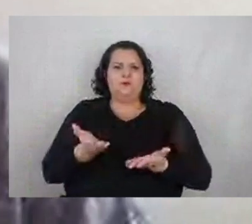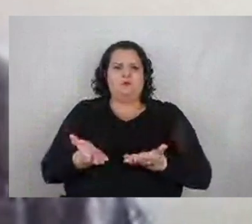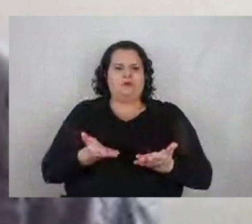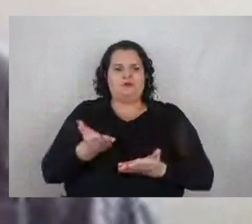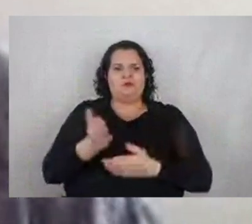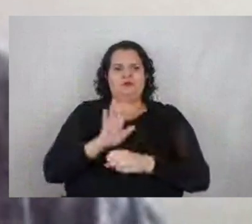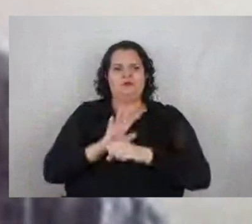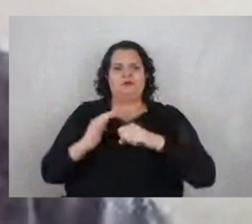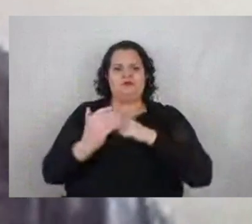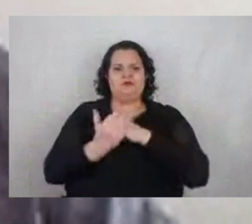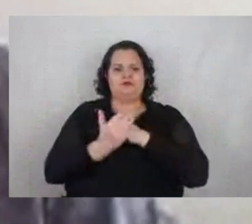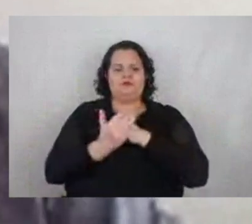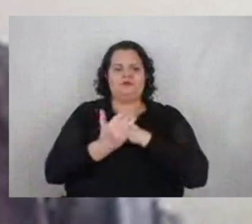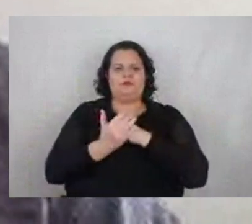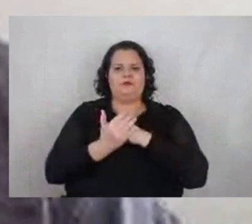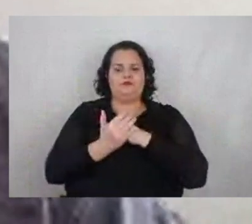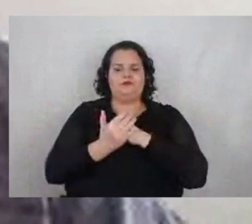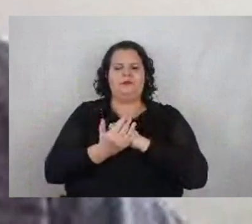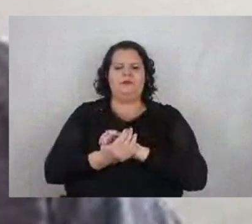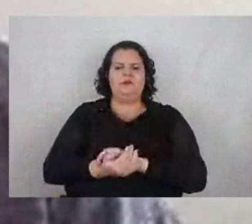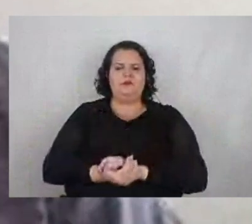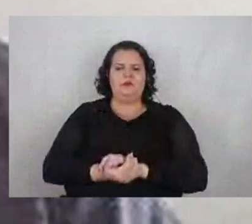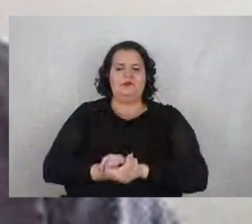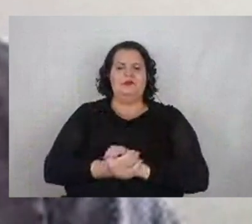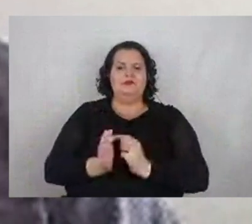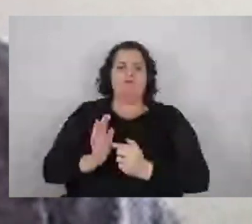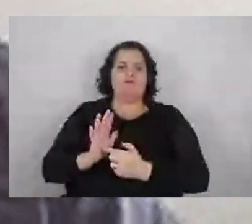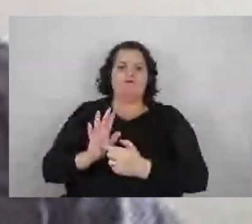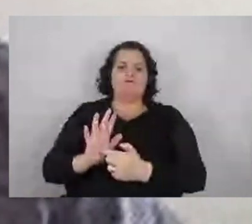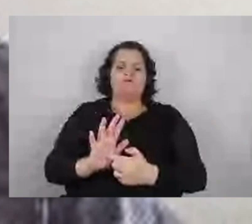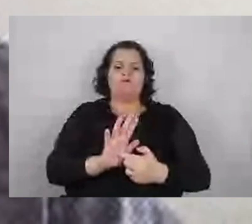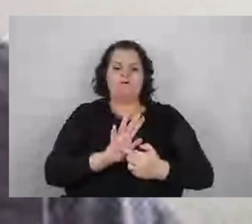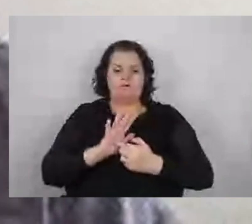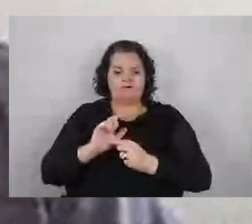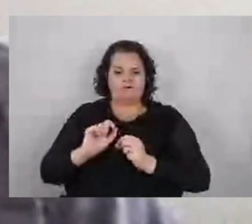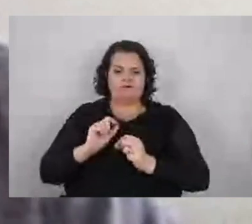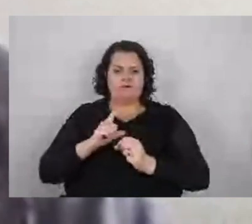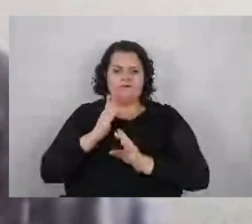Iremos destacar uma via sinalização celular importante,